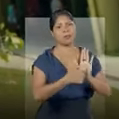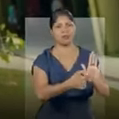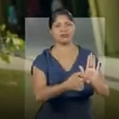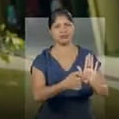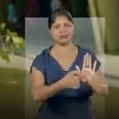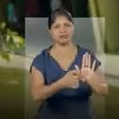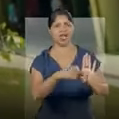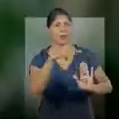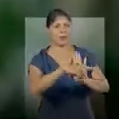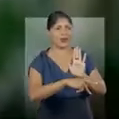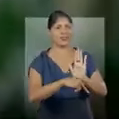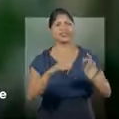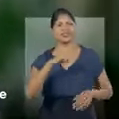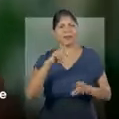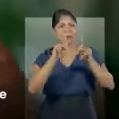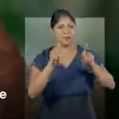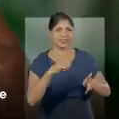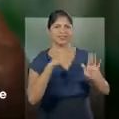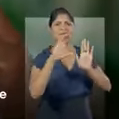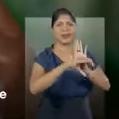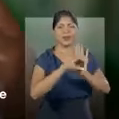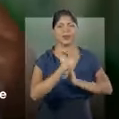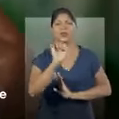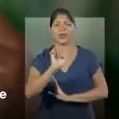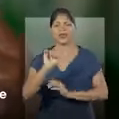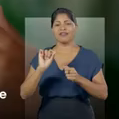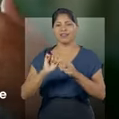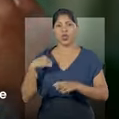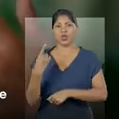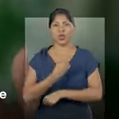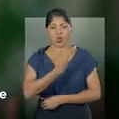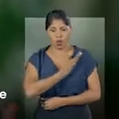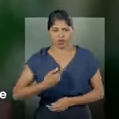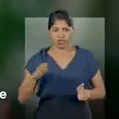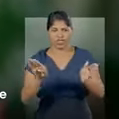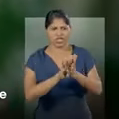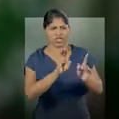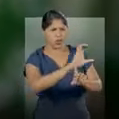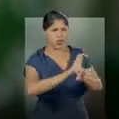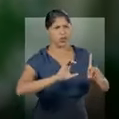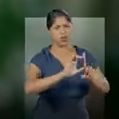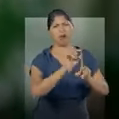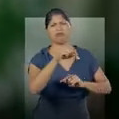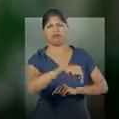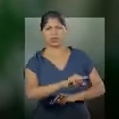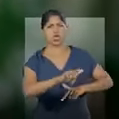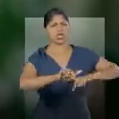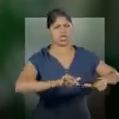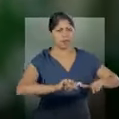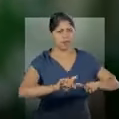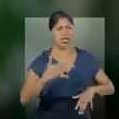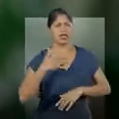O Ter Paz tem este conceito, de nós fazermos com que o governo chegue na comunidade com serviços